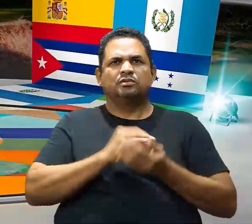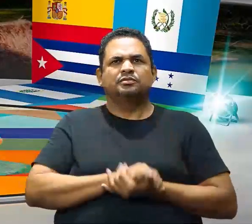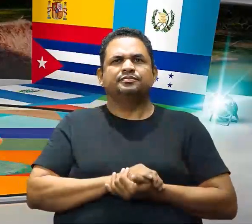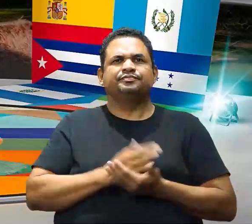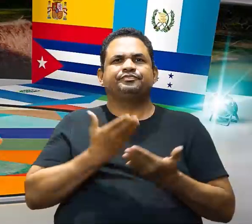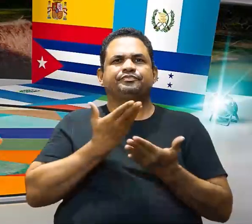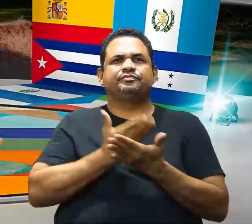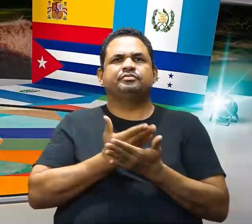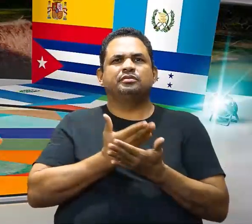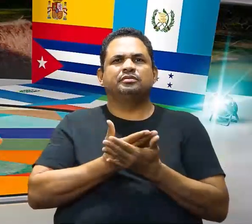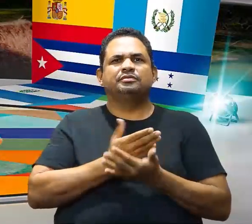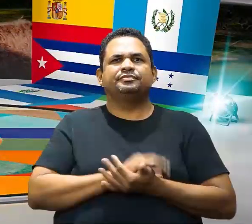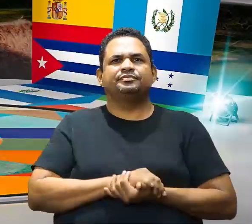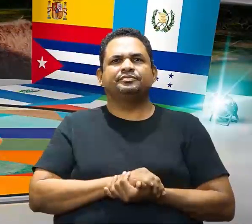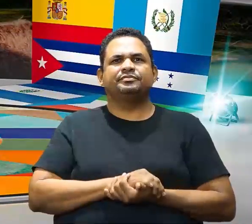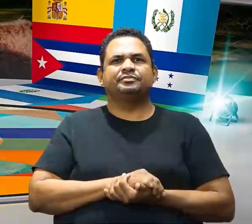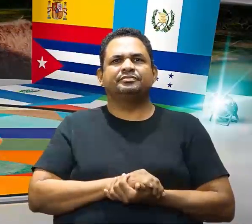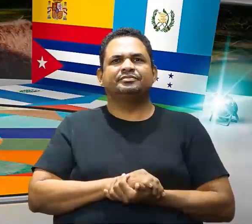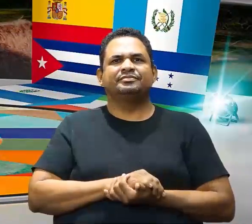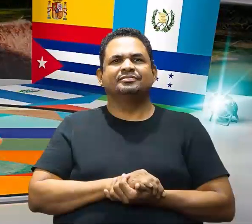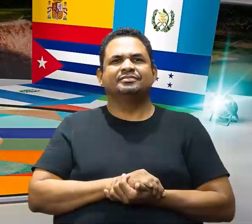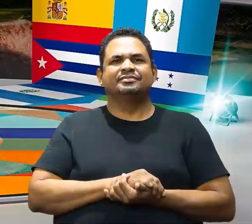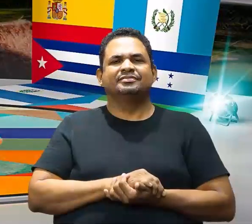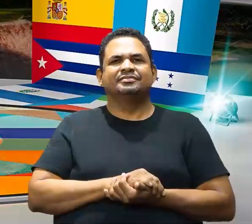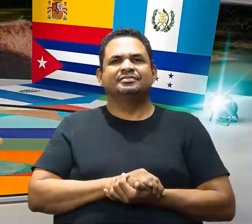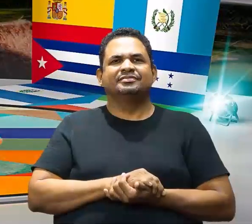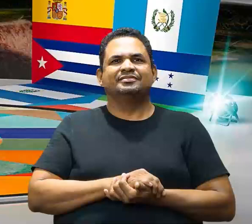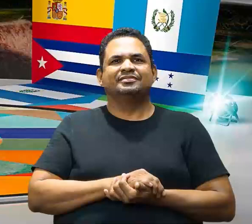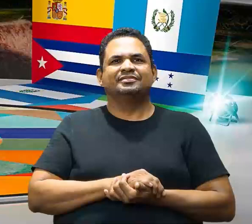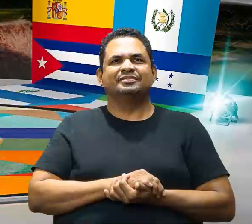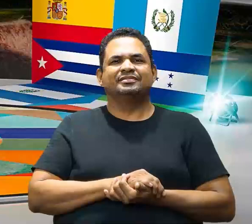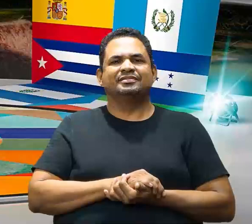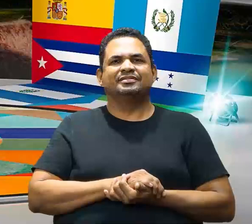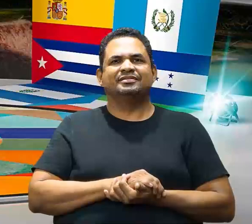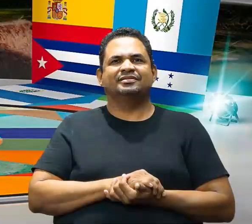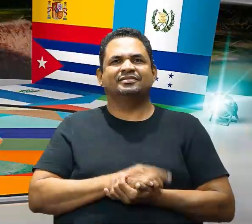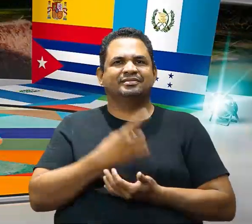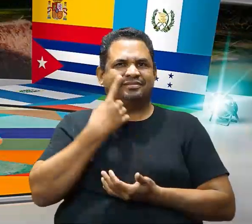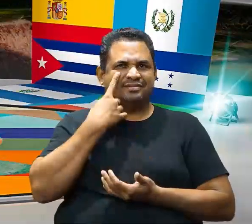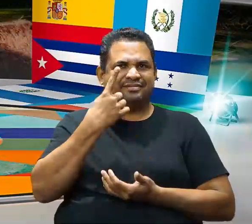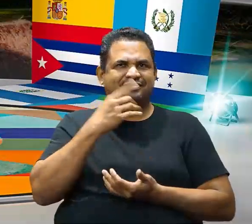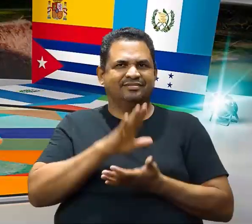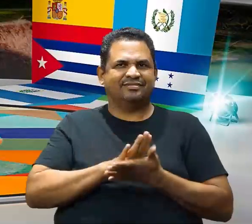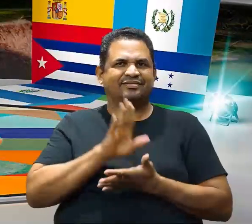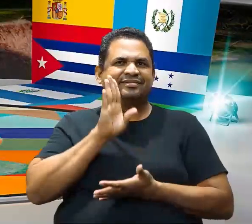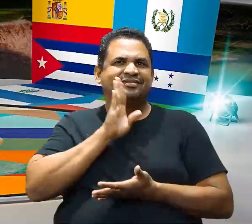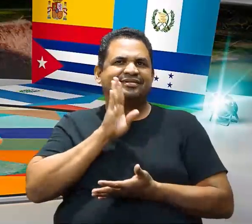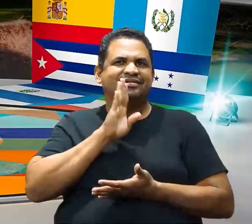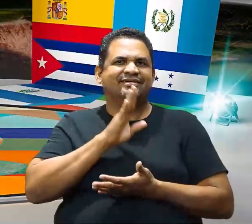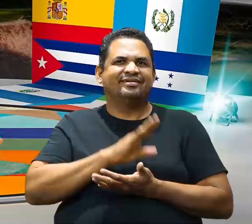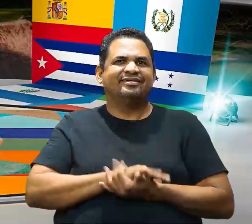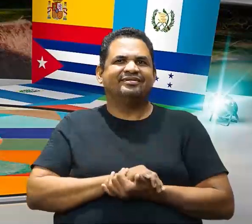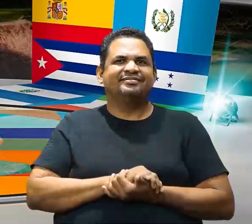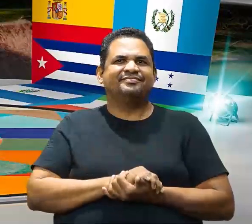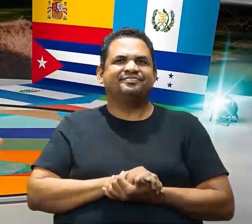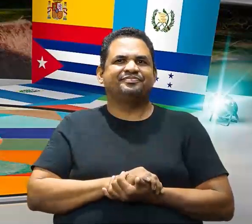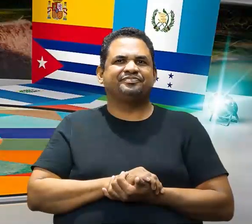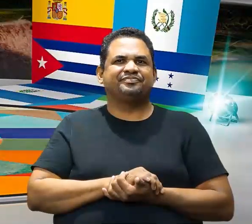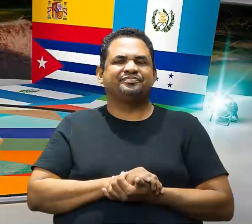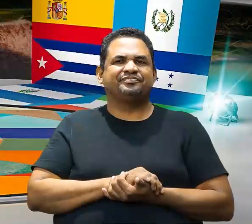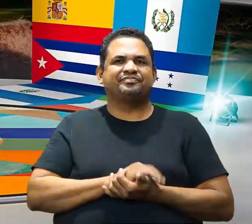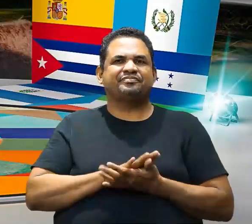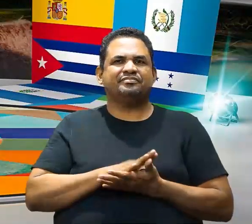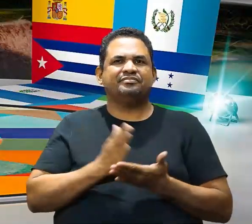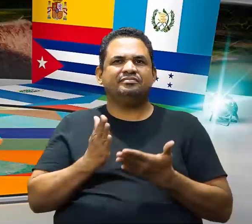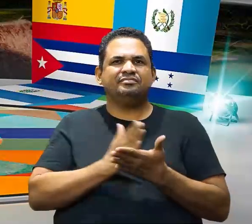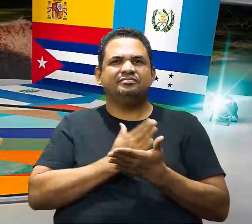aula... Eu vou para cá um pouquinho para eu sair aqui da frente, para vocês verem bem bacaninha. Isso. Aqui essa capa desse livro, o